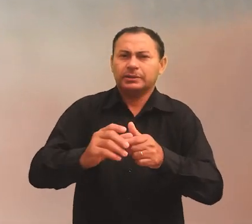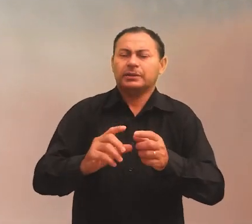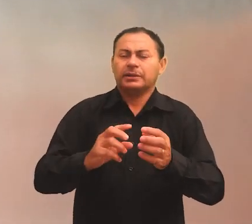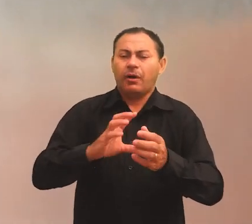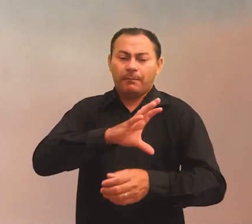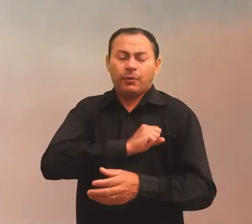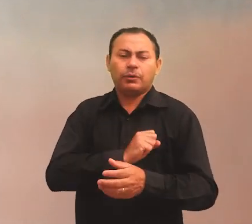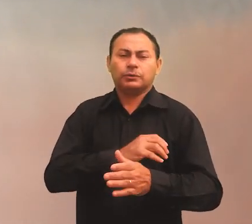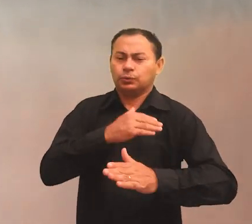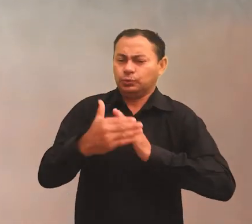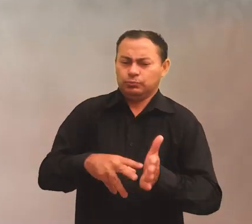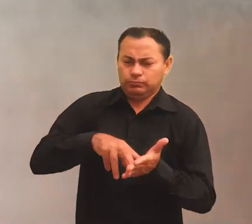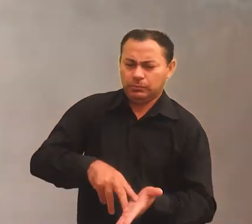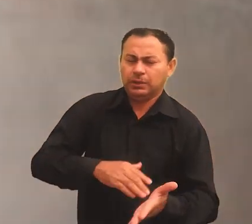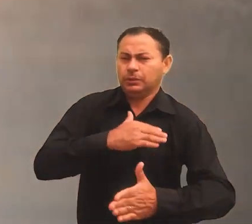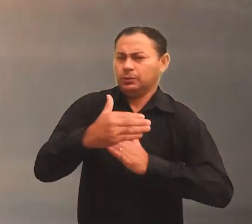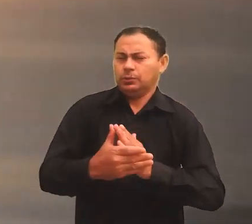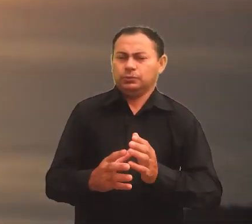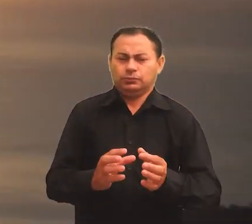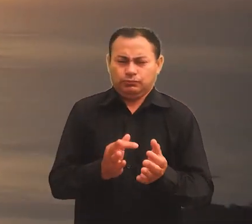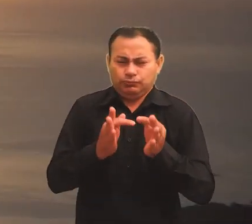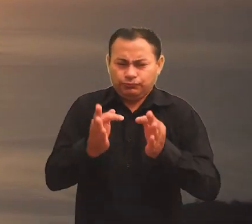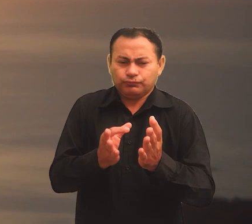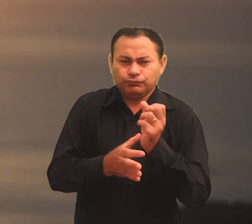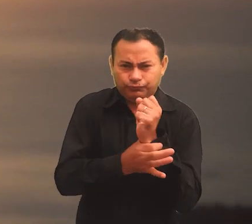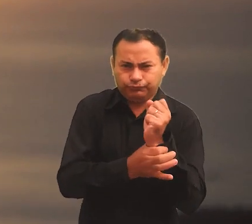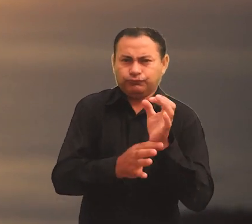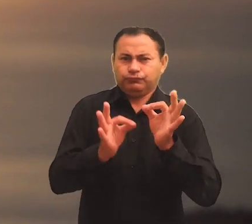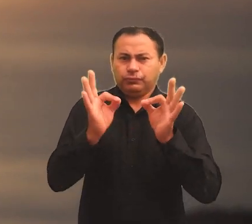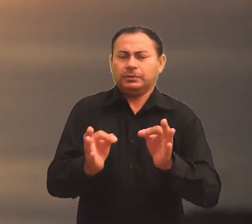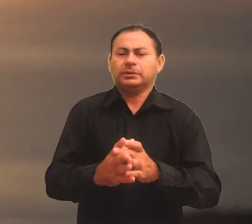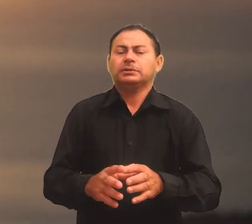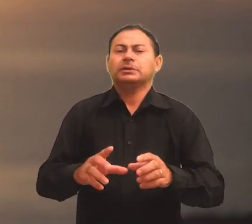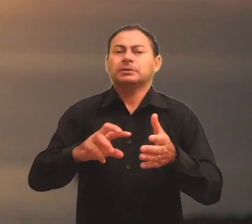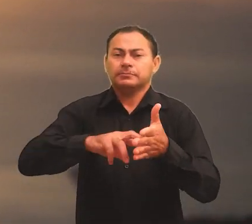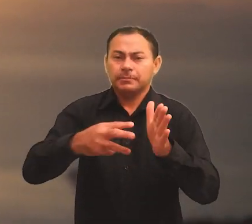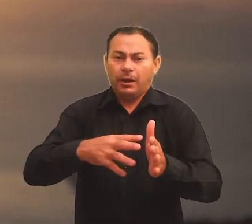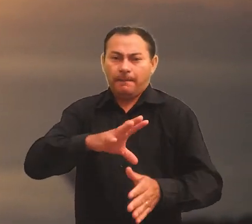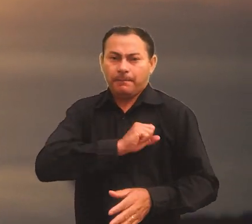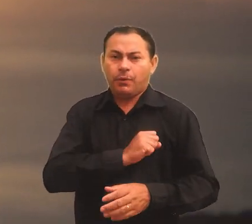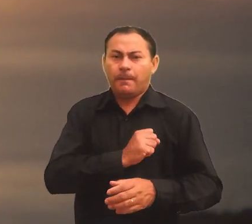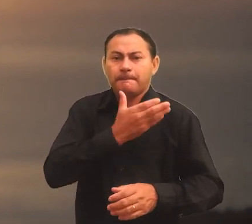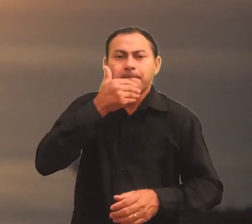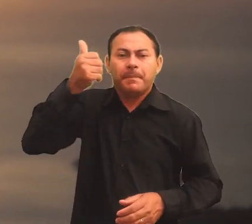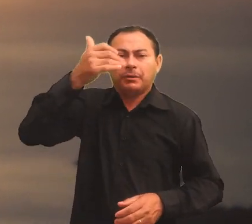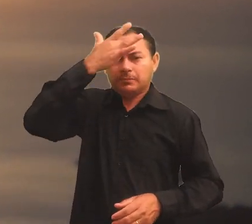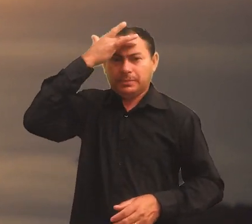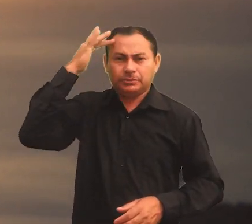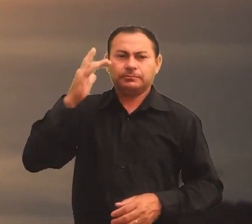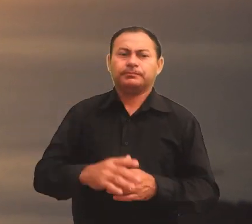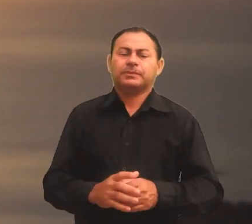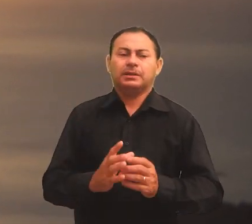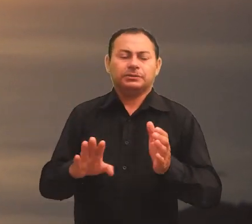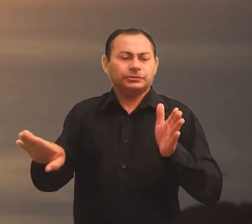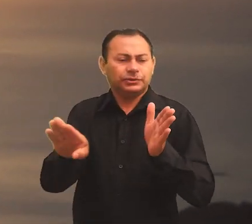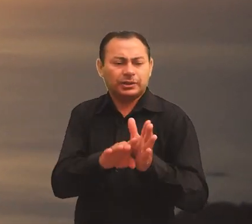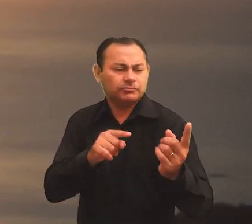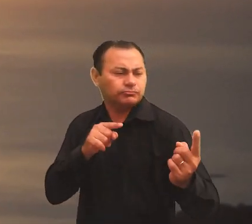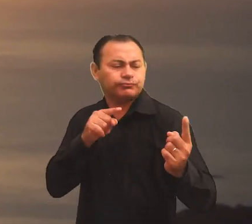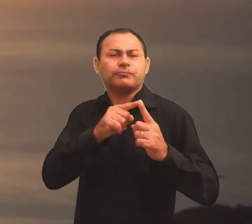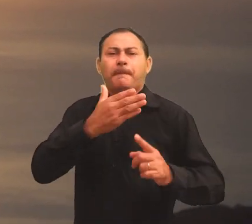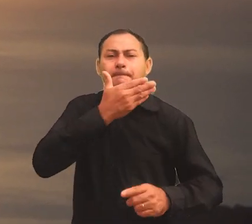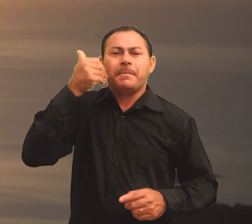tudo suporta. Isso quer dizer que o amor acredita no melhor da pessoa e espera que ela atinja o melhor do seu